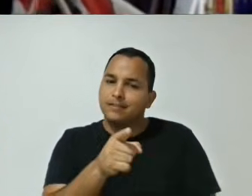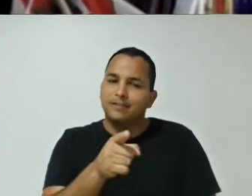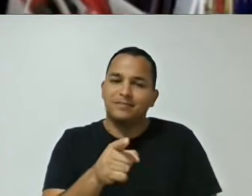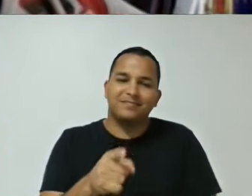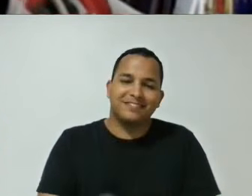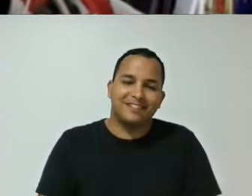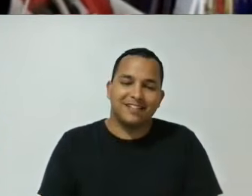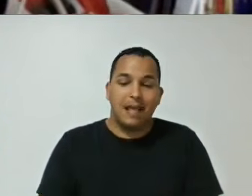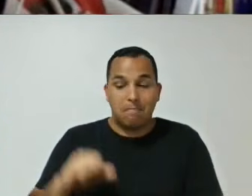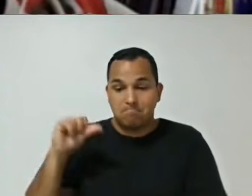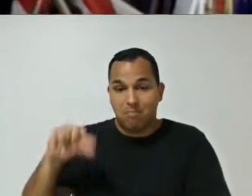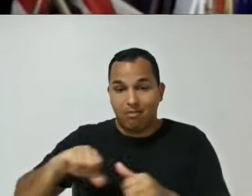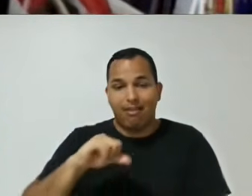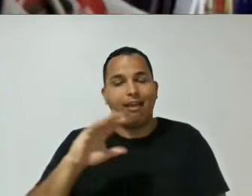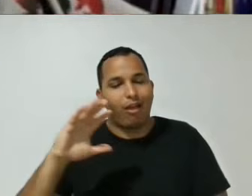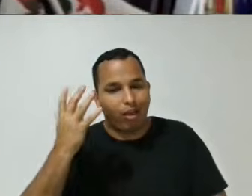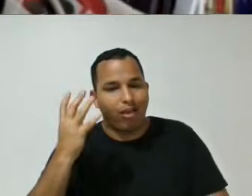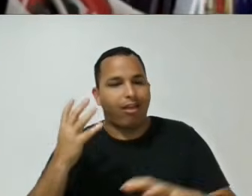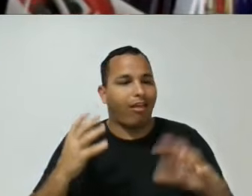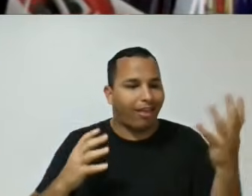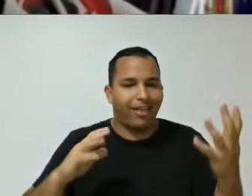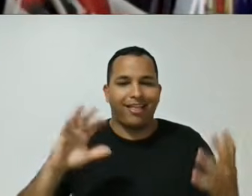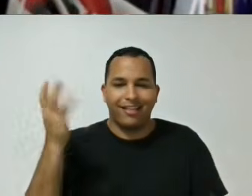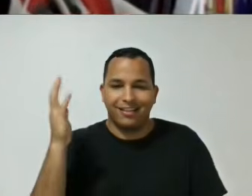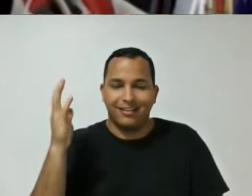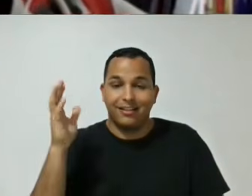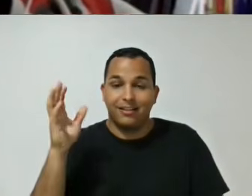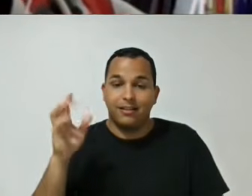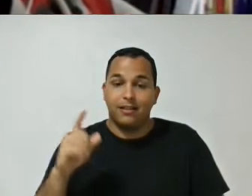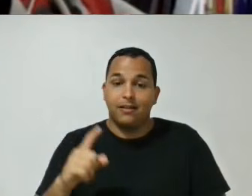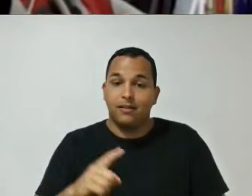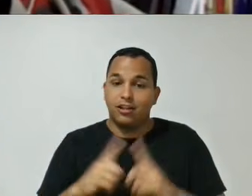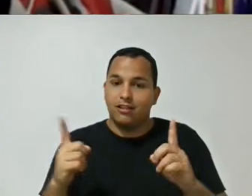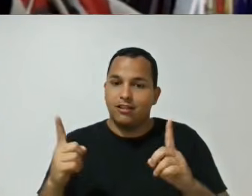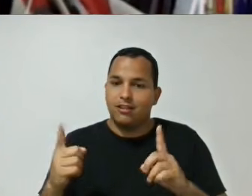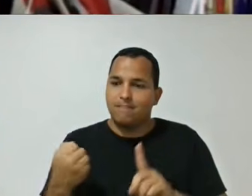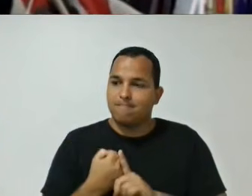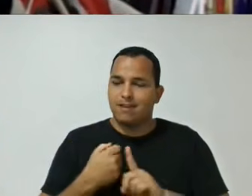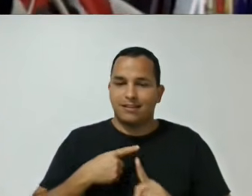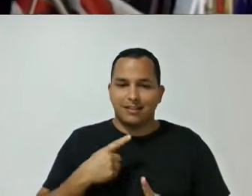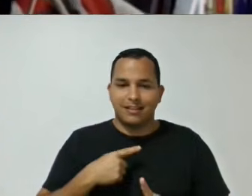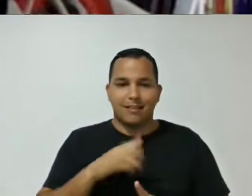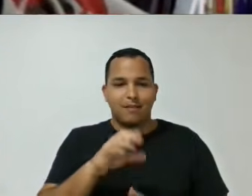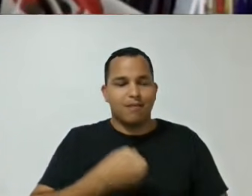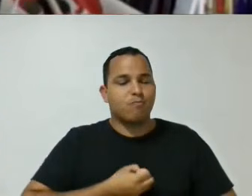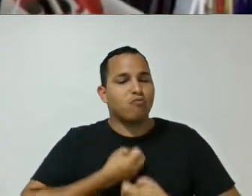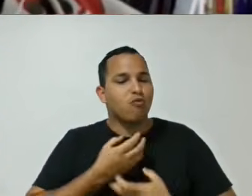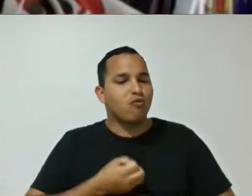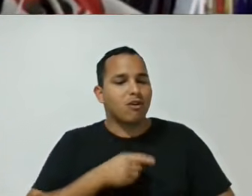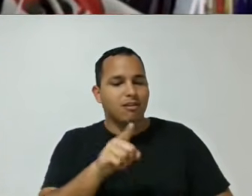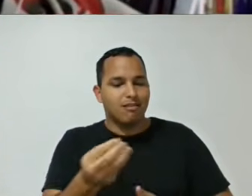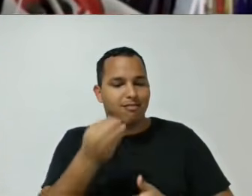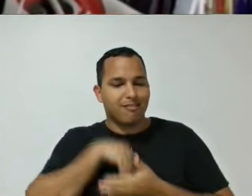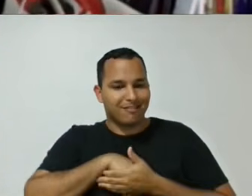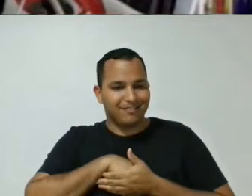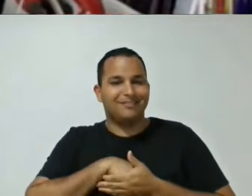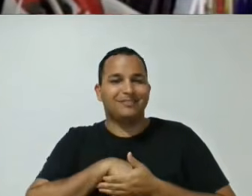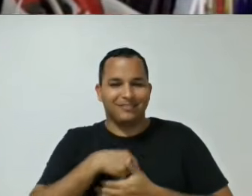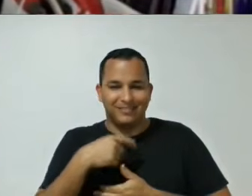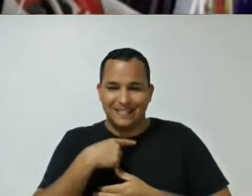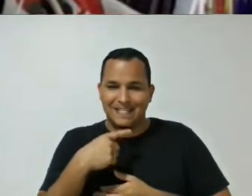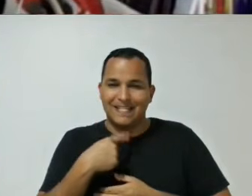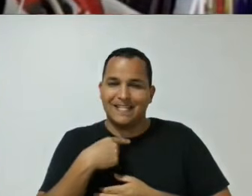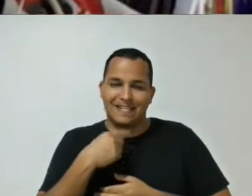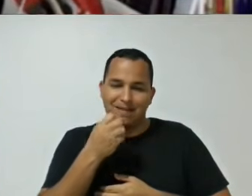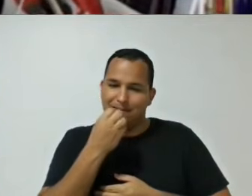as mudanças, elas acontecem, muitas vezes a gente fica impactado, mas a sua alma é de poeta, né? E você tem essa veia